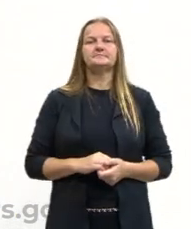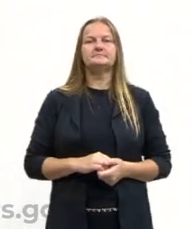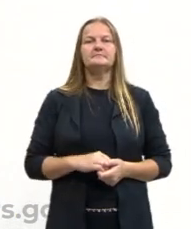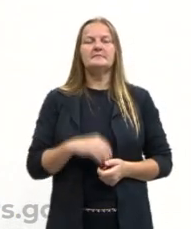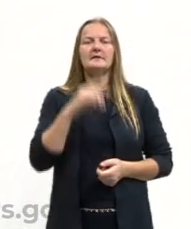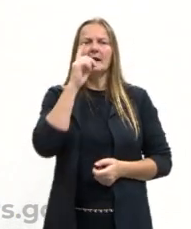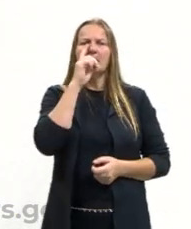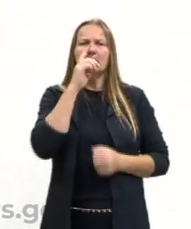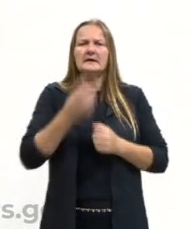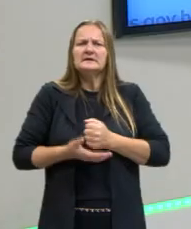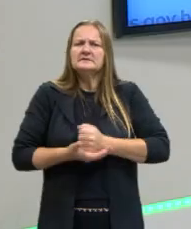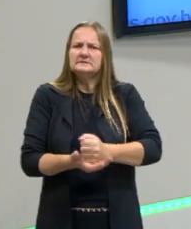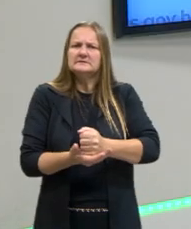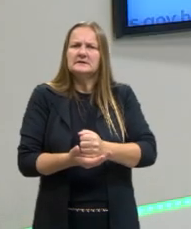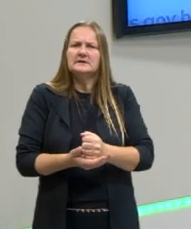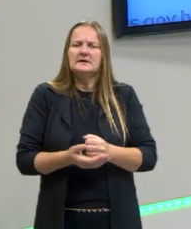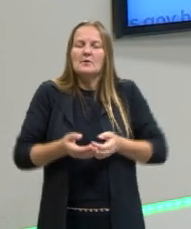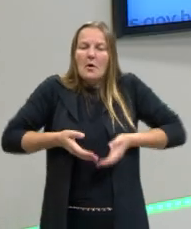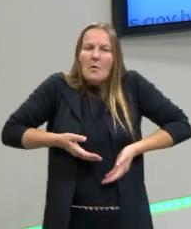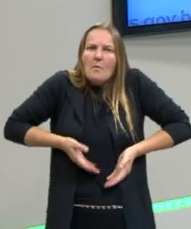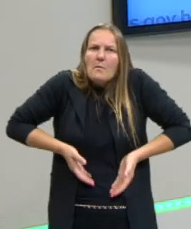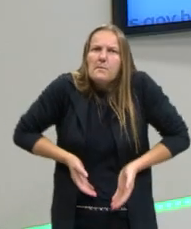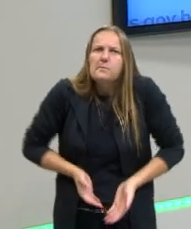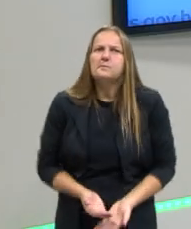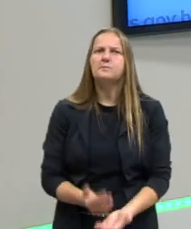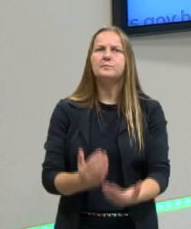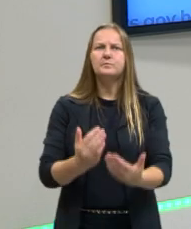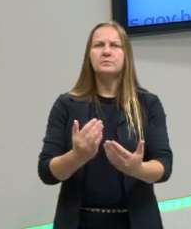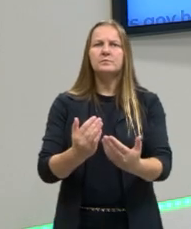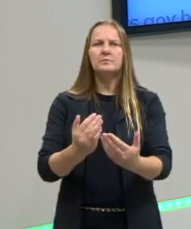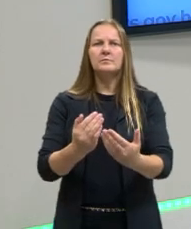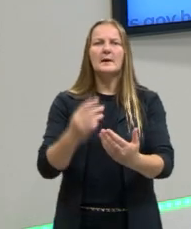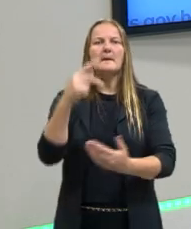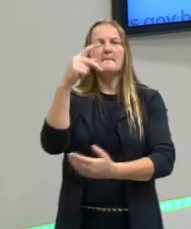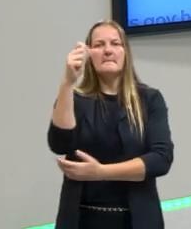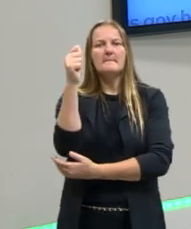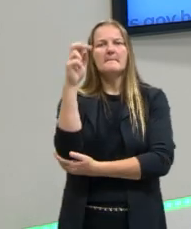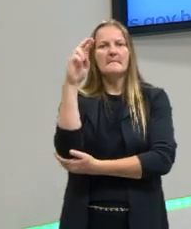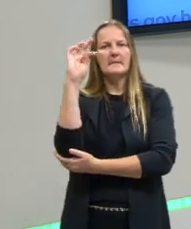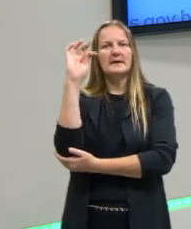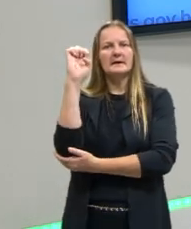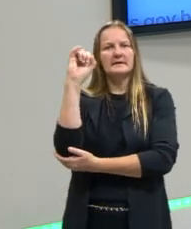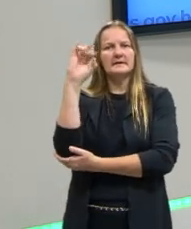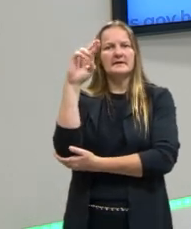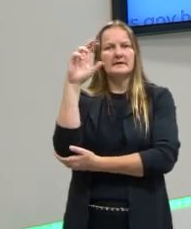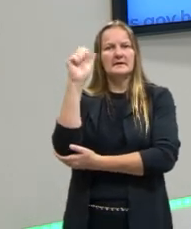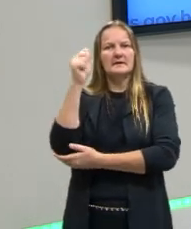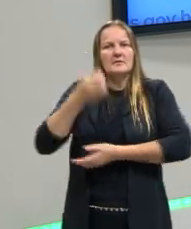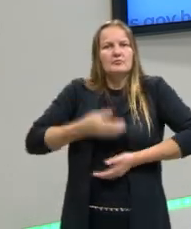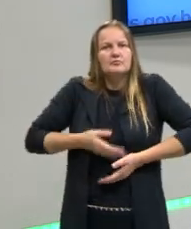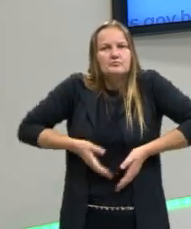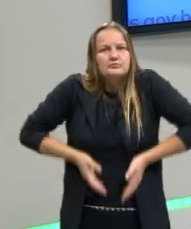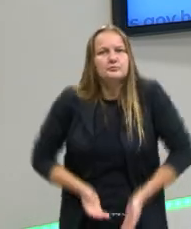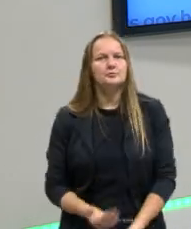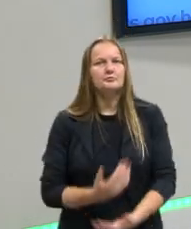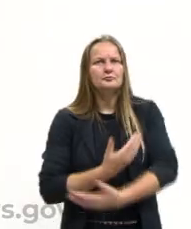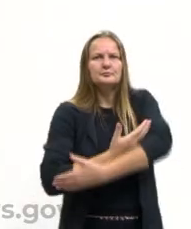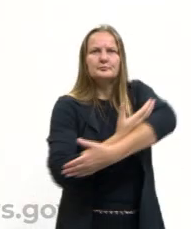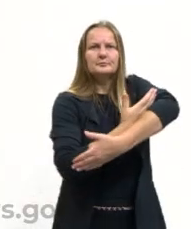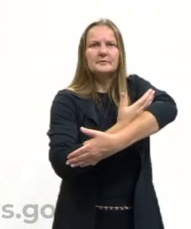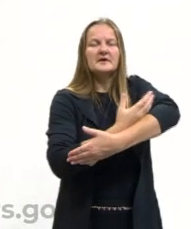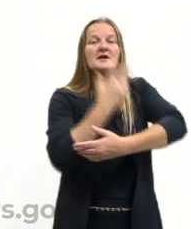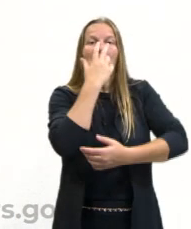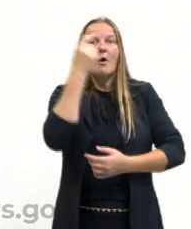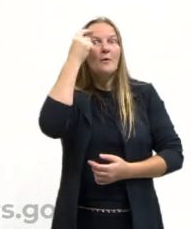isso aí o parto Tirar de dentro Então essa é a proposta através do Diálogo da ironia que as pessoas construírem